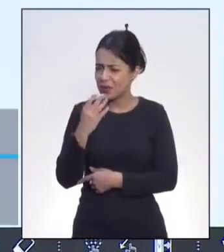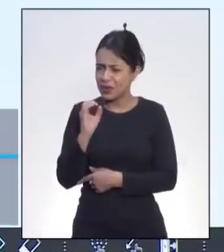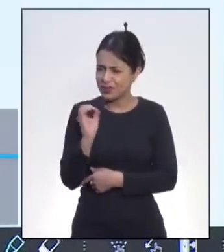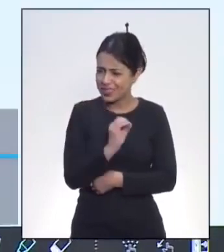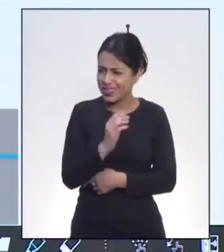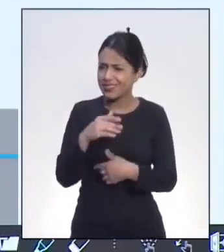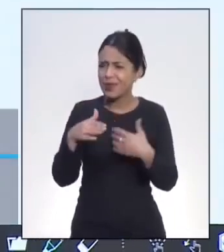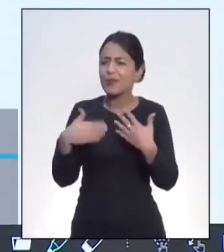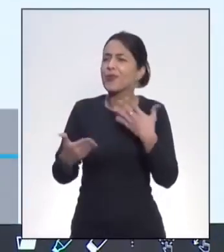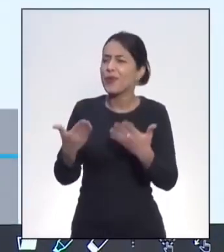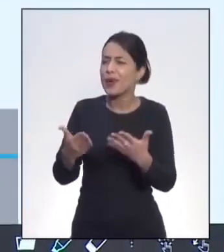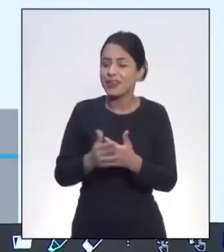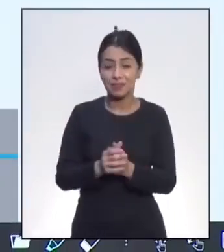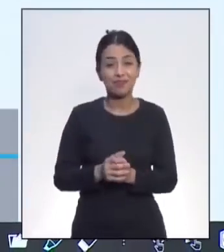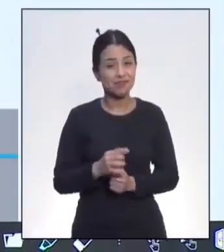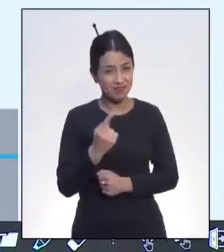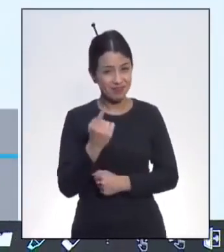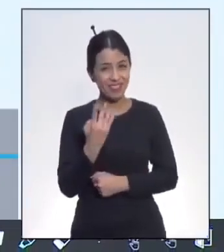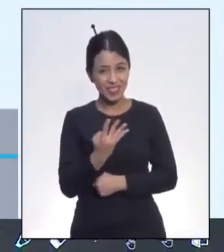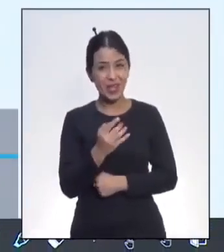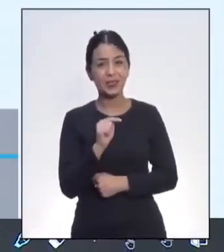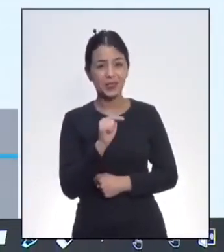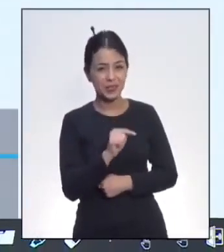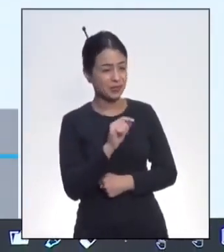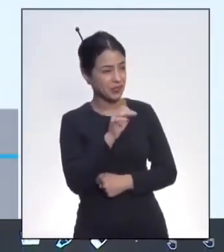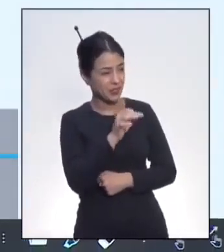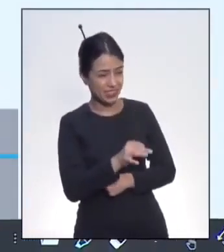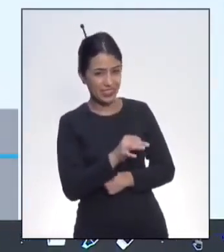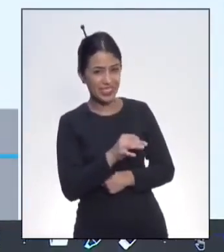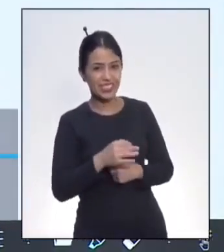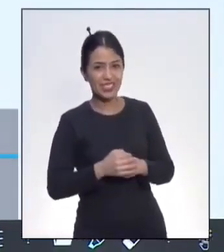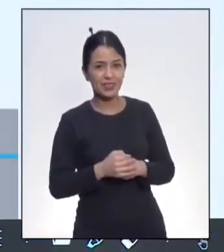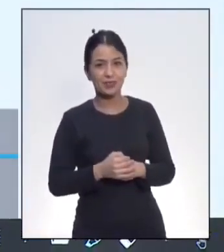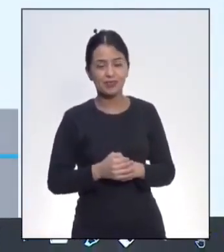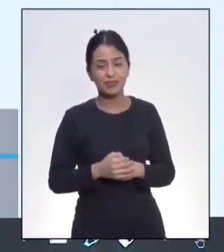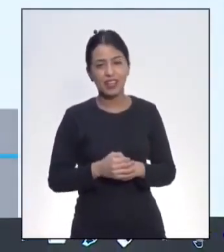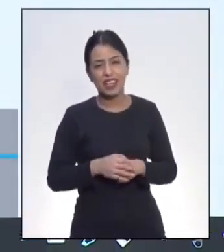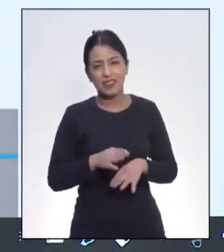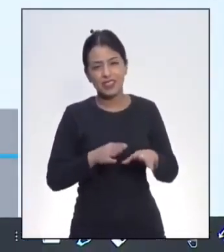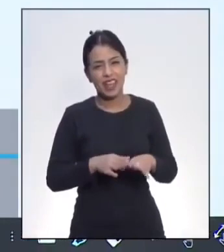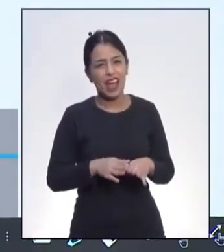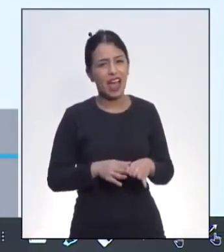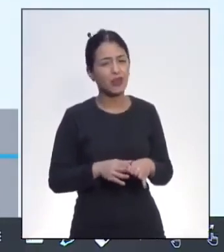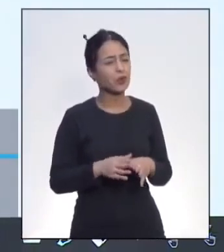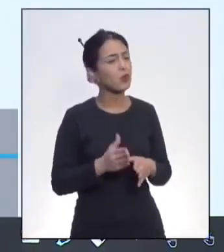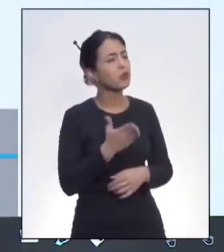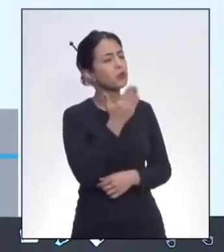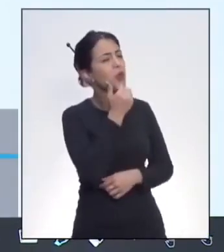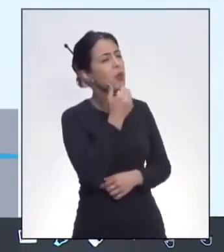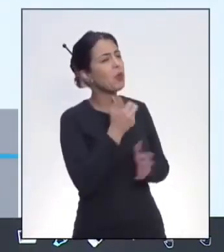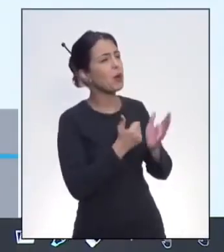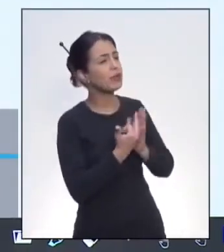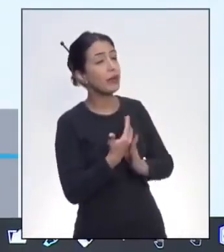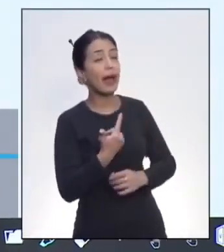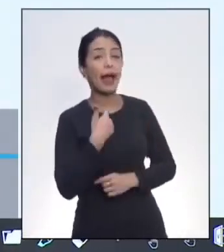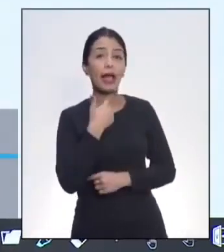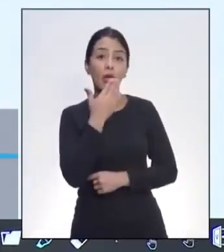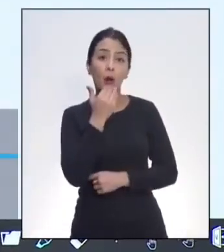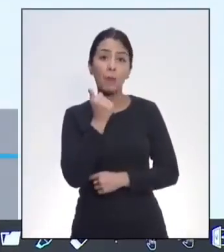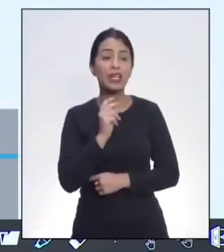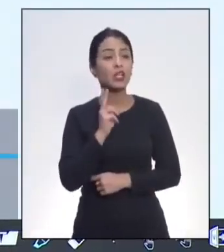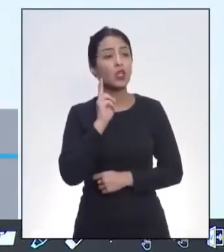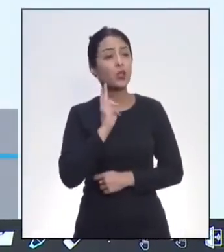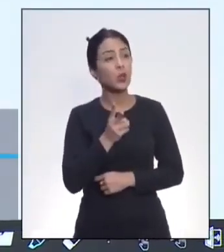é 14.000 mesmo, né? Não é muito peculiar, não é muito comum a gente ficar falando, quanto você consumiu de carne? Eu consumi